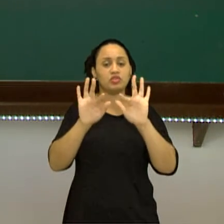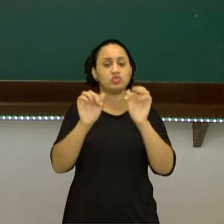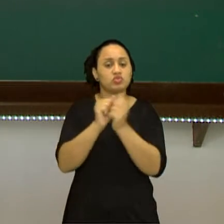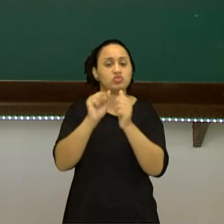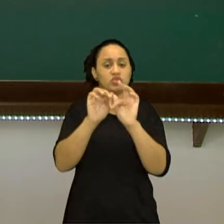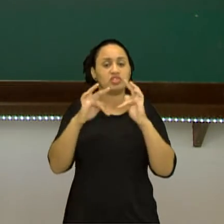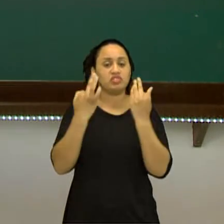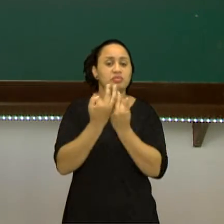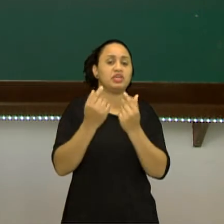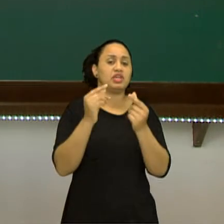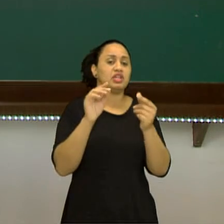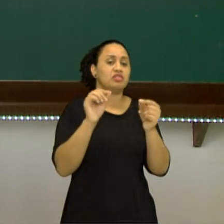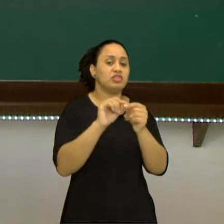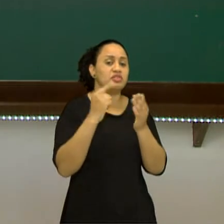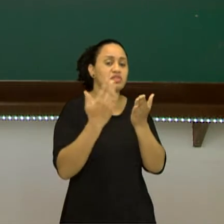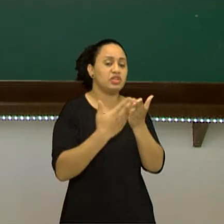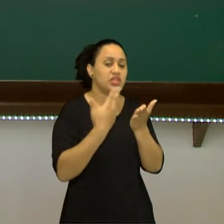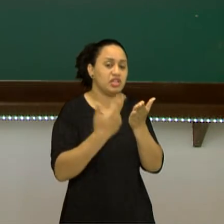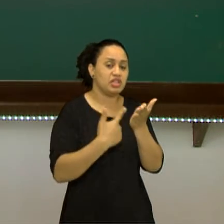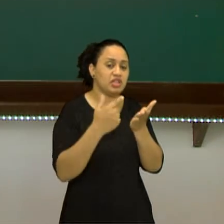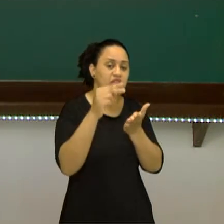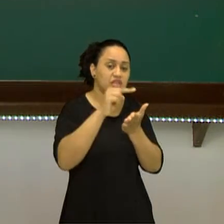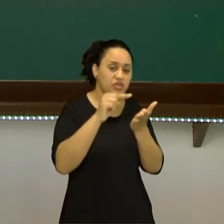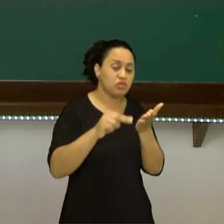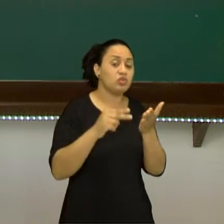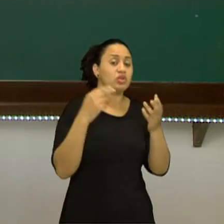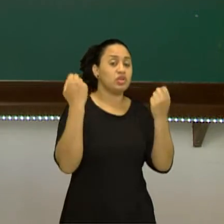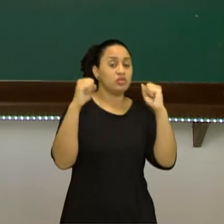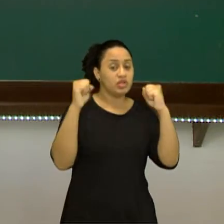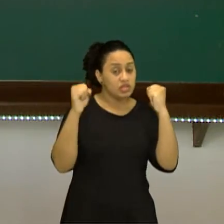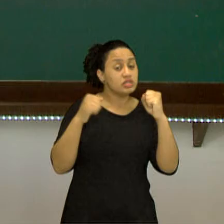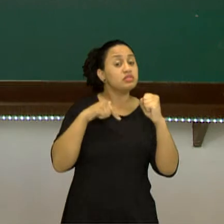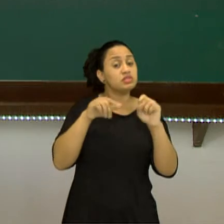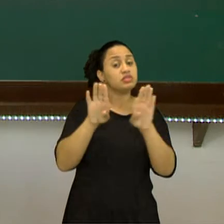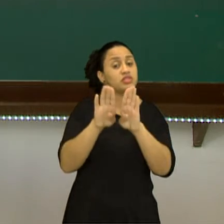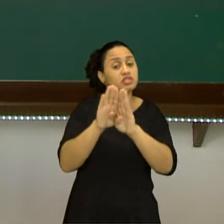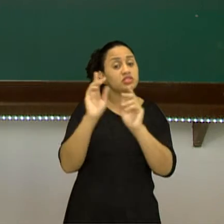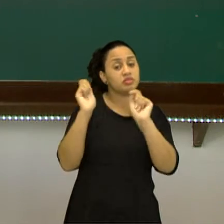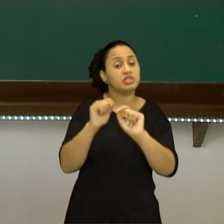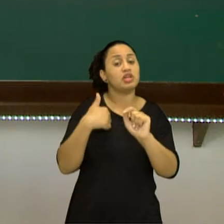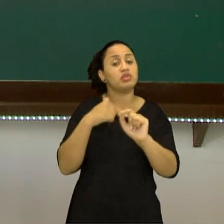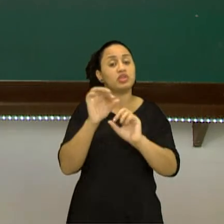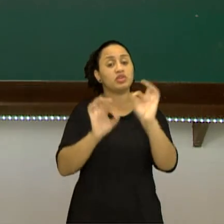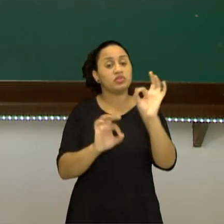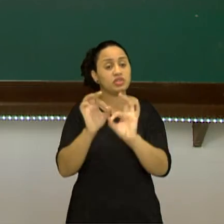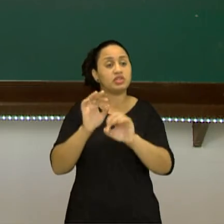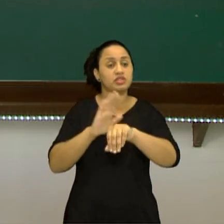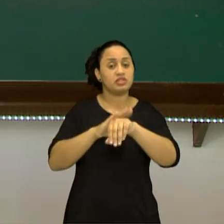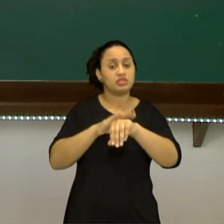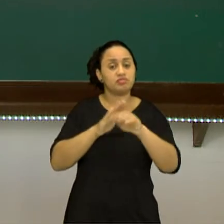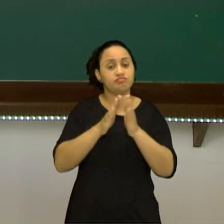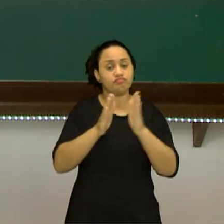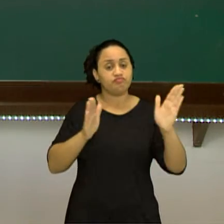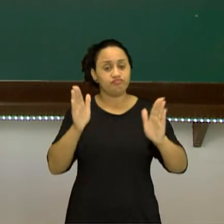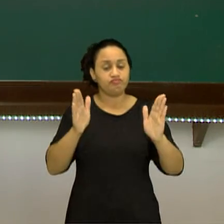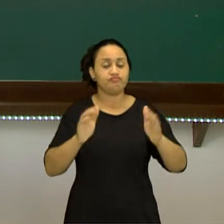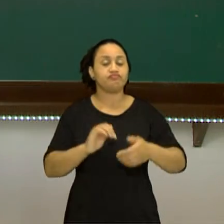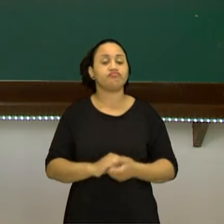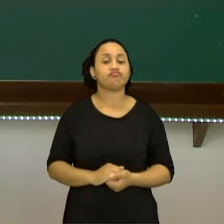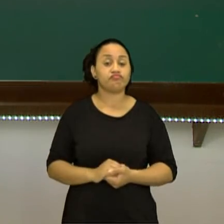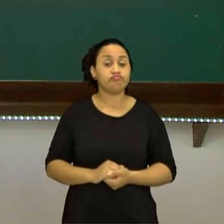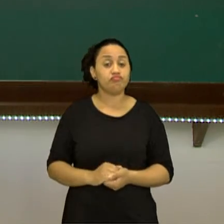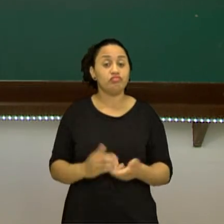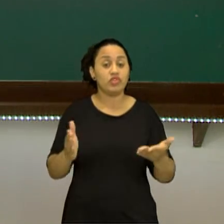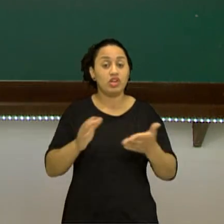sua leitura, fazendo uma atividade física. Isso a gente consegue também fazer na gestão do tempo. E aqui a atividade,